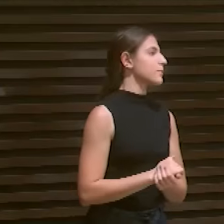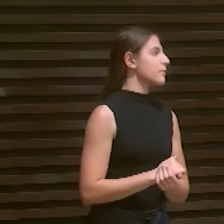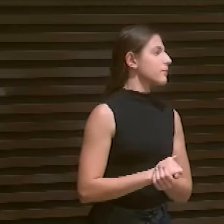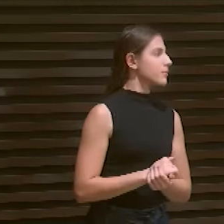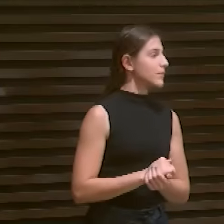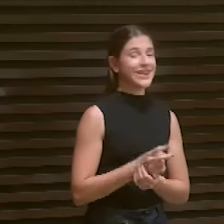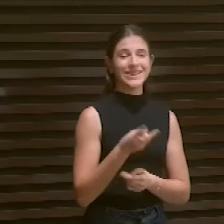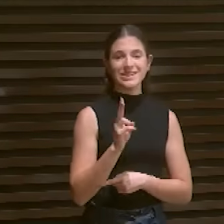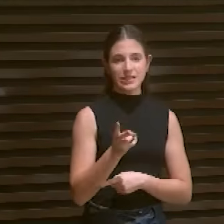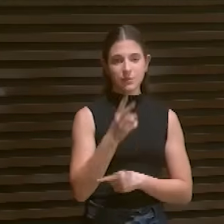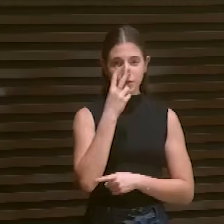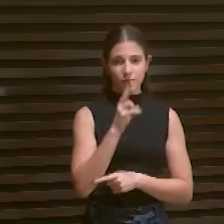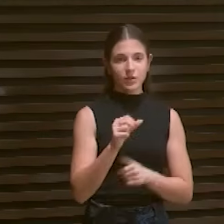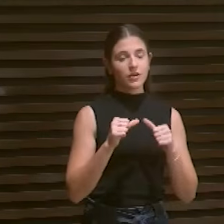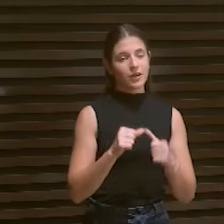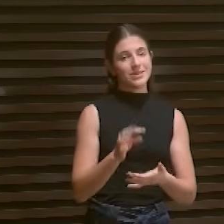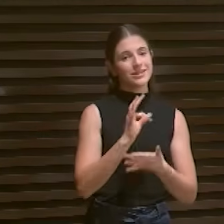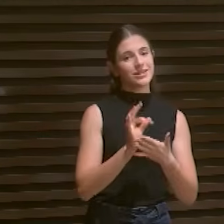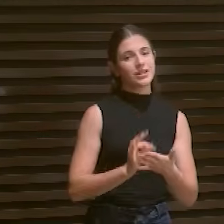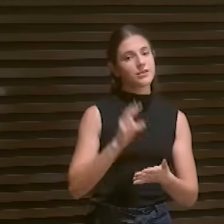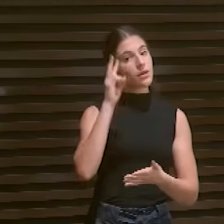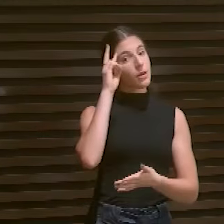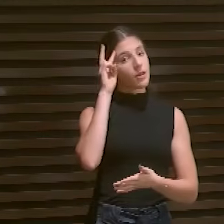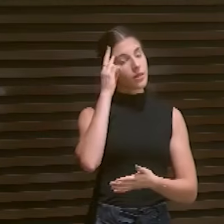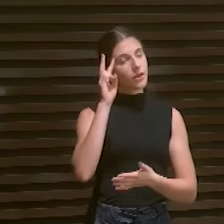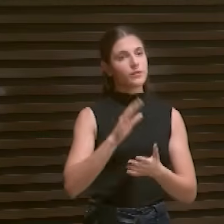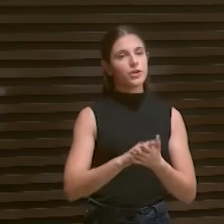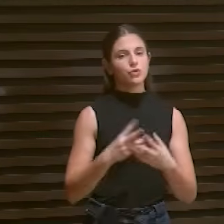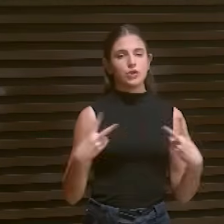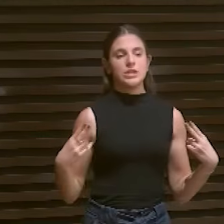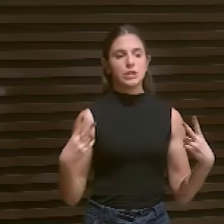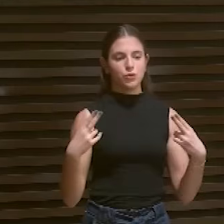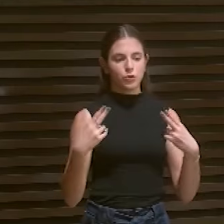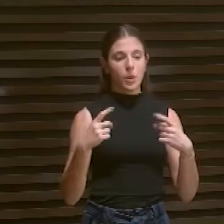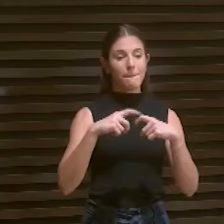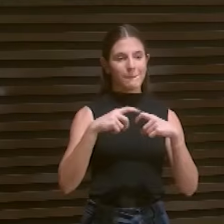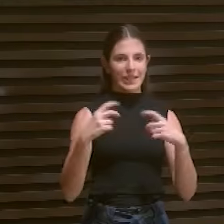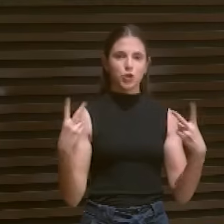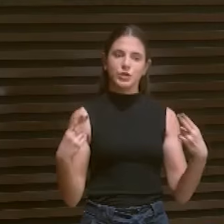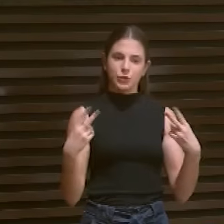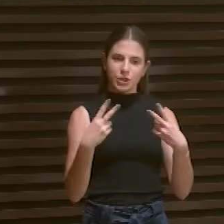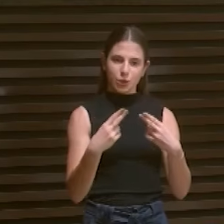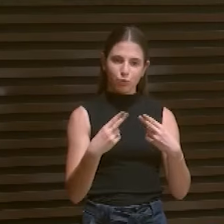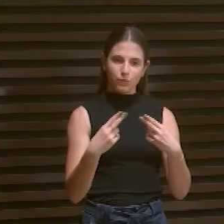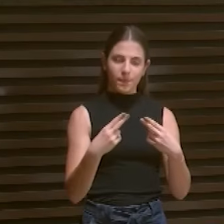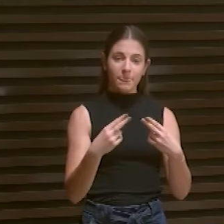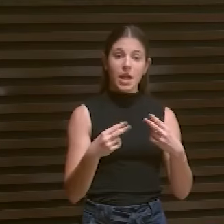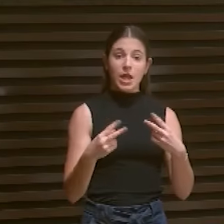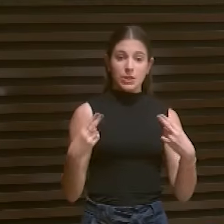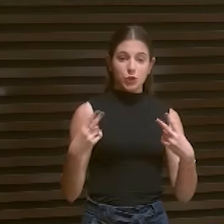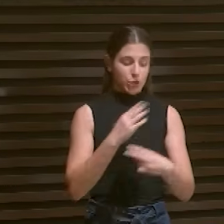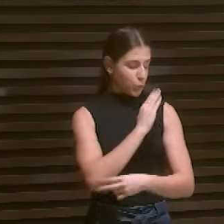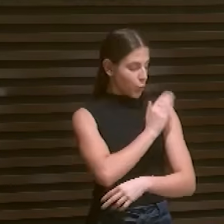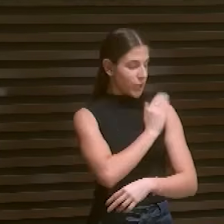Toda vez que eu leio esse texto, eu me lembro sempre de um cirurgião, de um cirurgião cardíaco. Ele vai